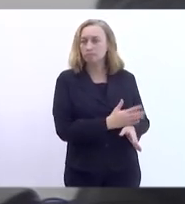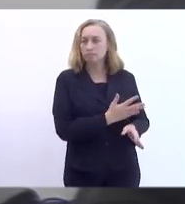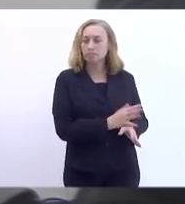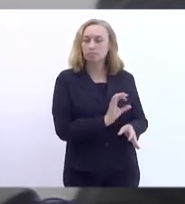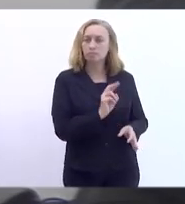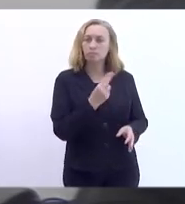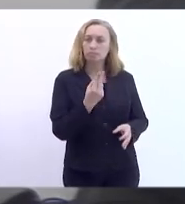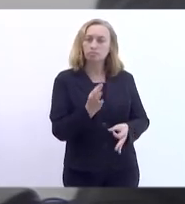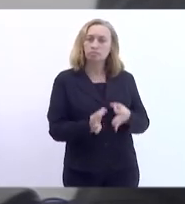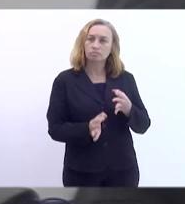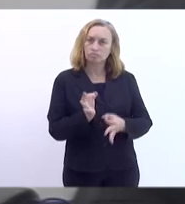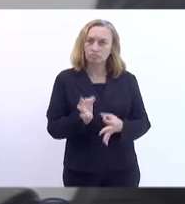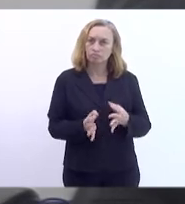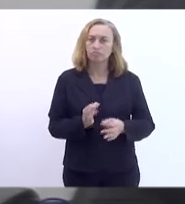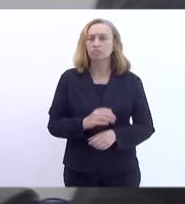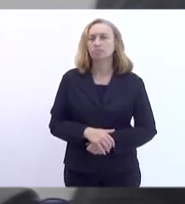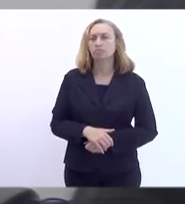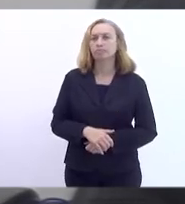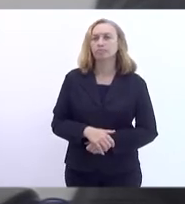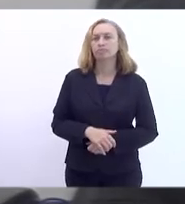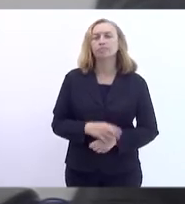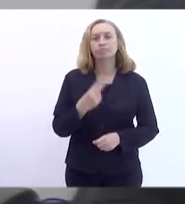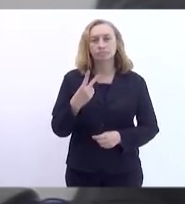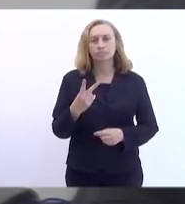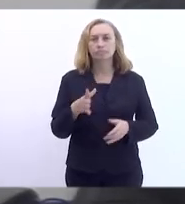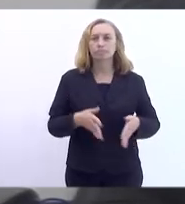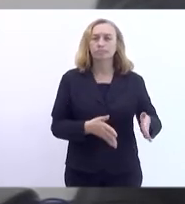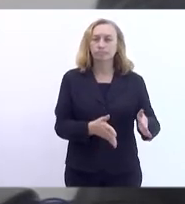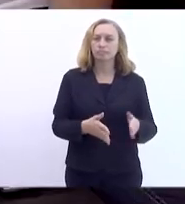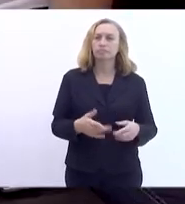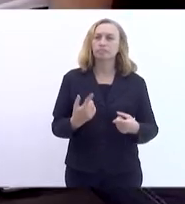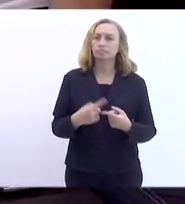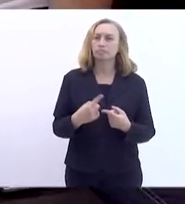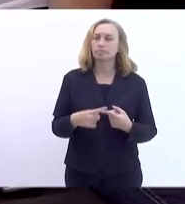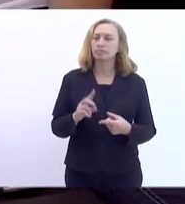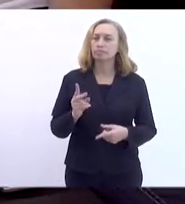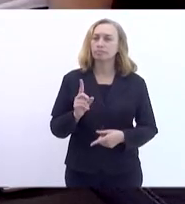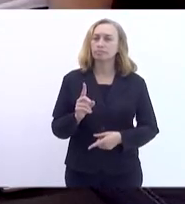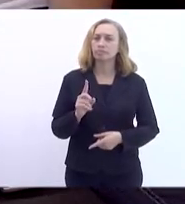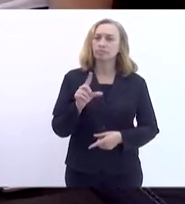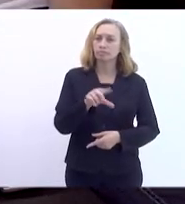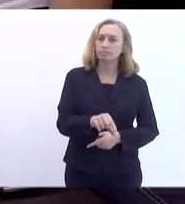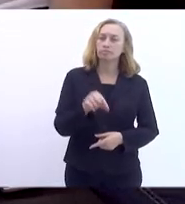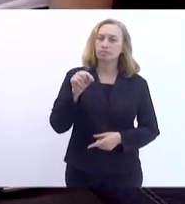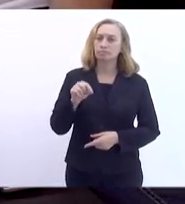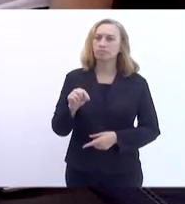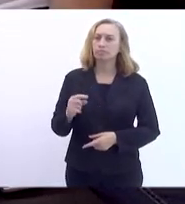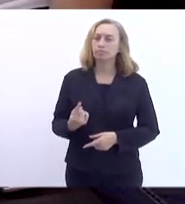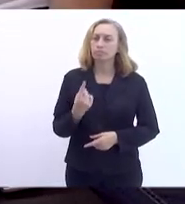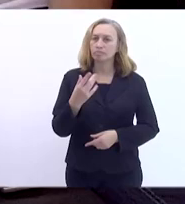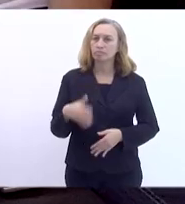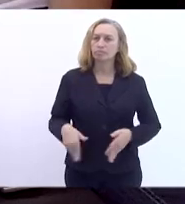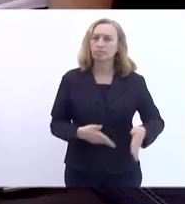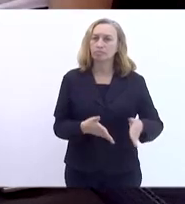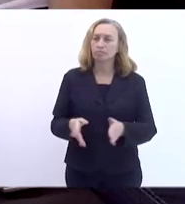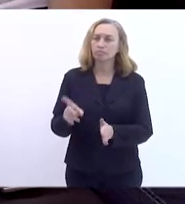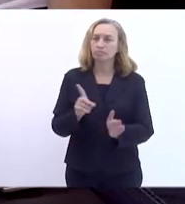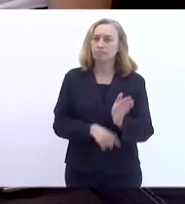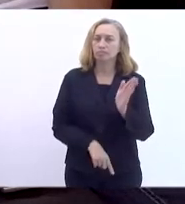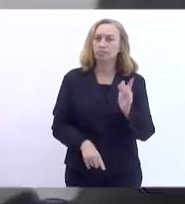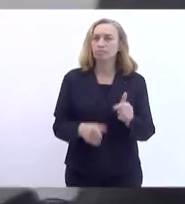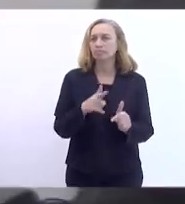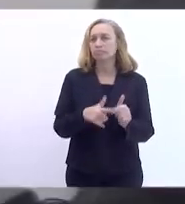é uma discussão que não interessa agora se temos esses dois caminhos porque não adotarmos o caminho em que é menos